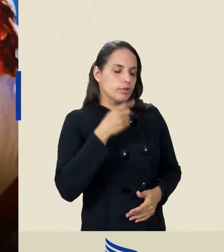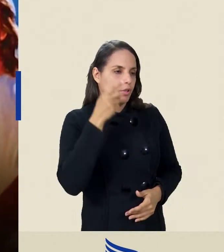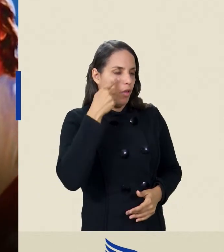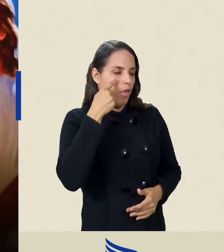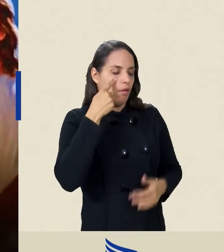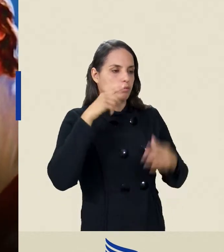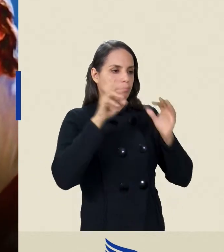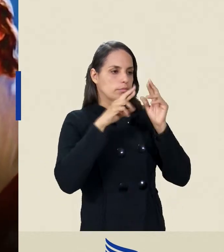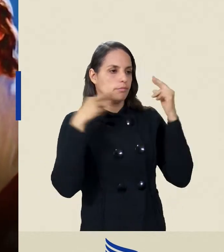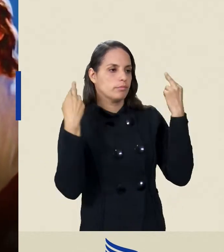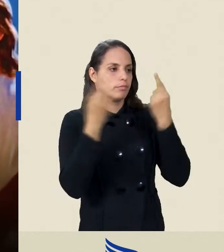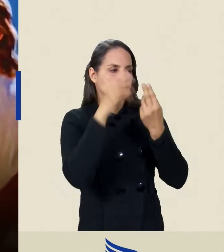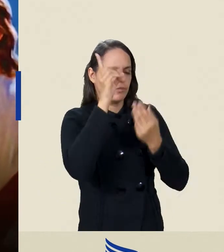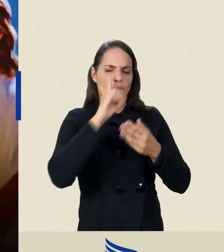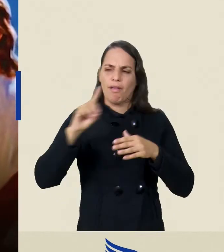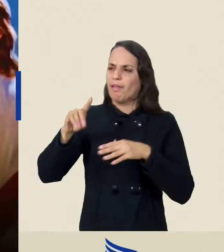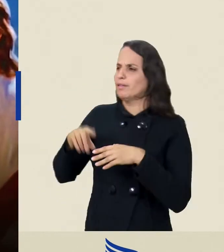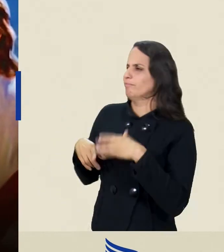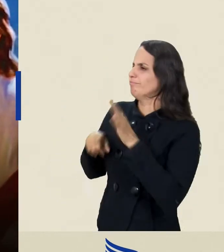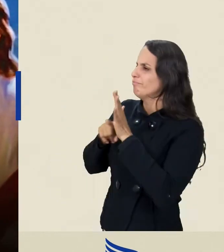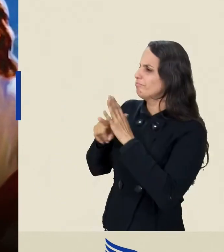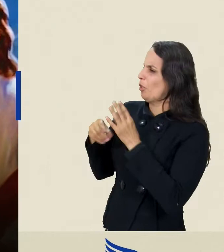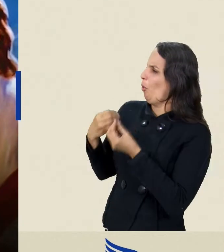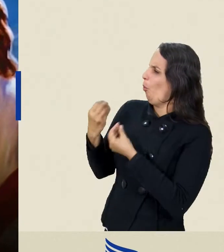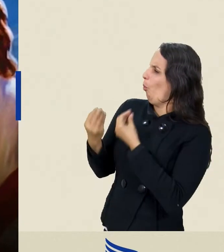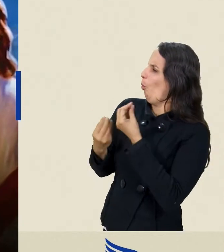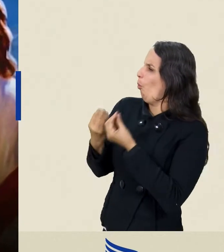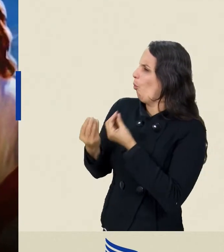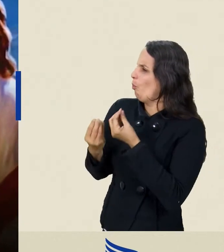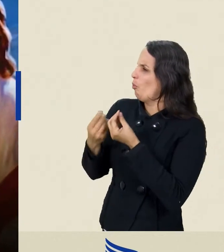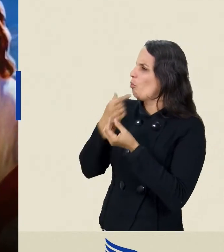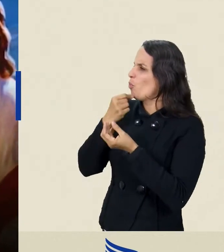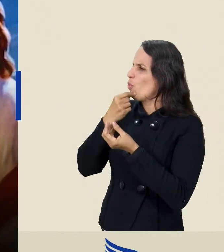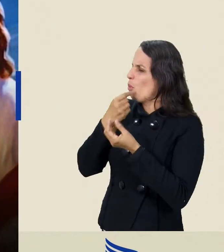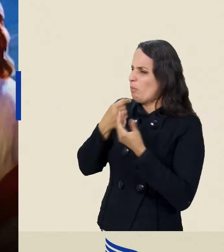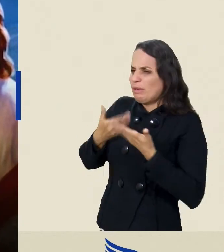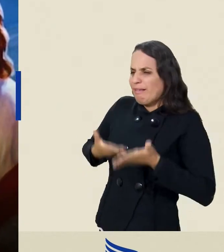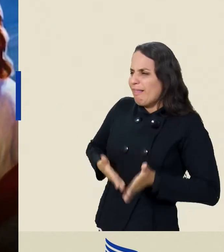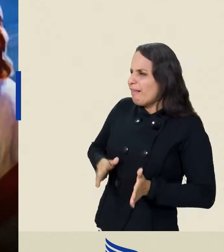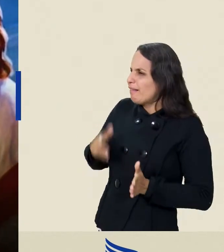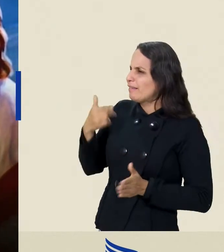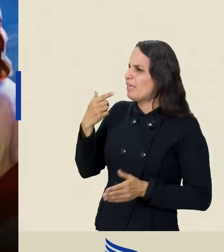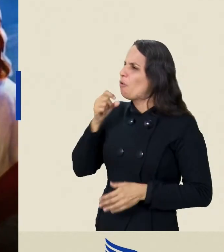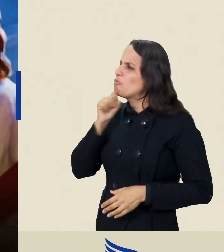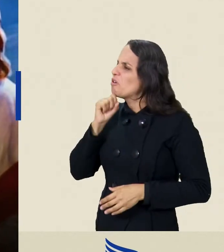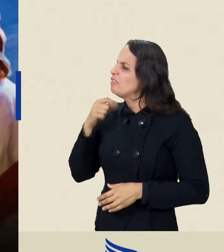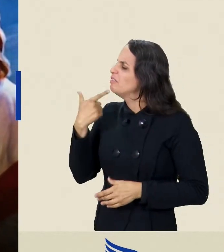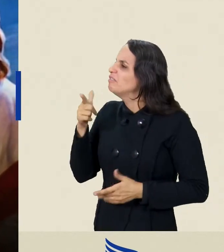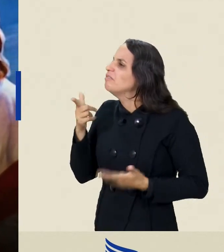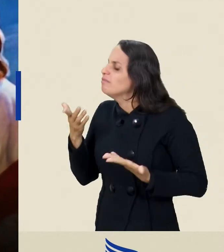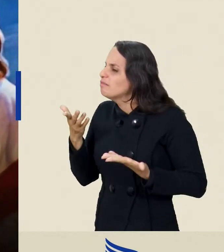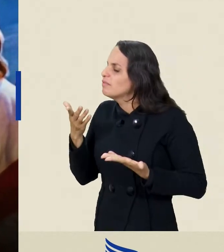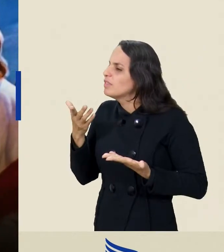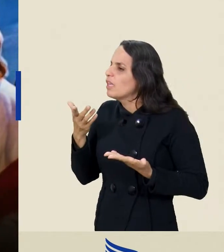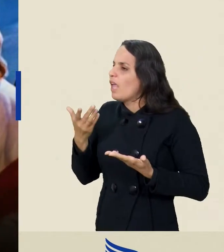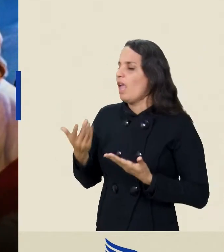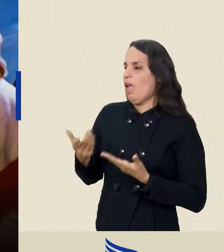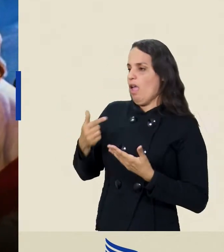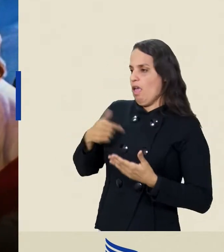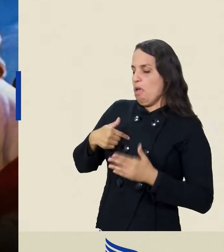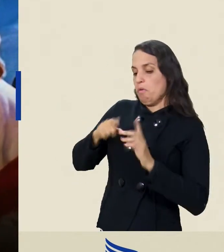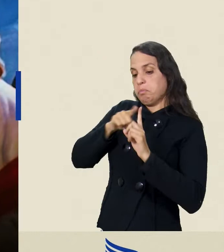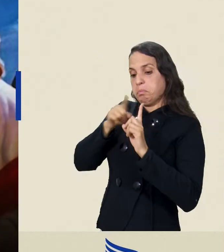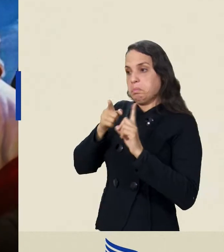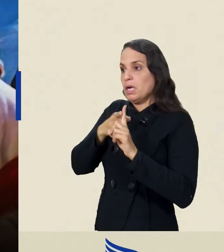Deus. Perguntou-lhe Nicodemos: como pode um homem nascer sendo velho? Pode porventura voltar ao ventre